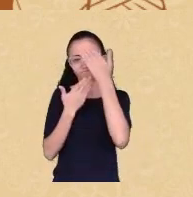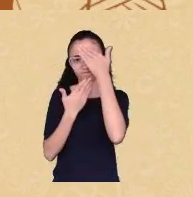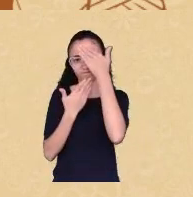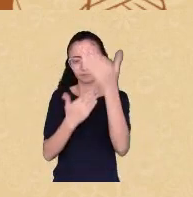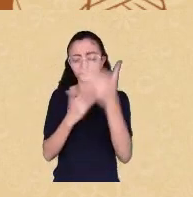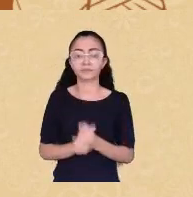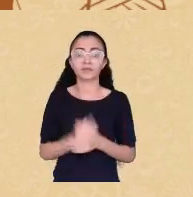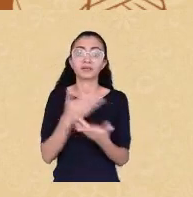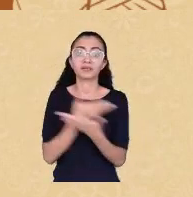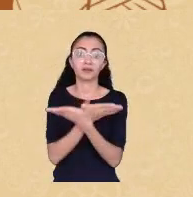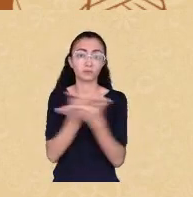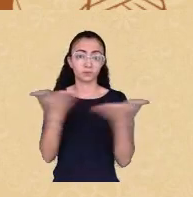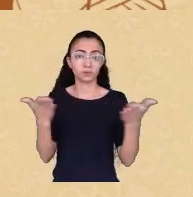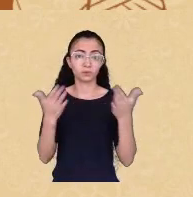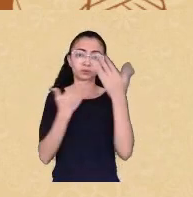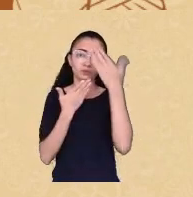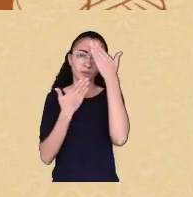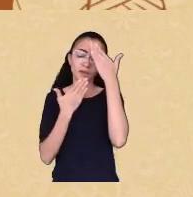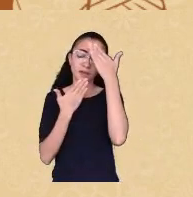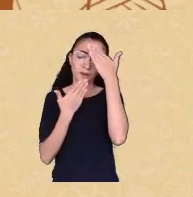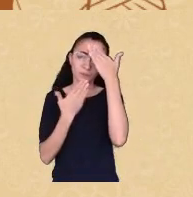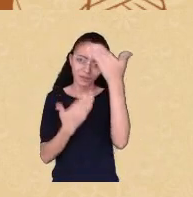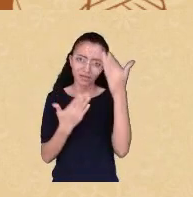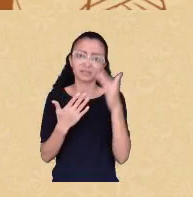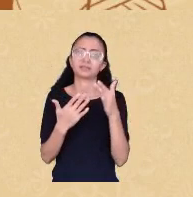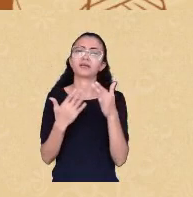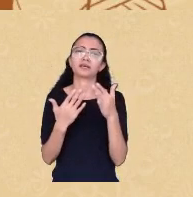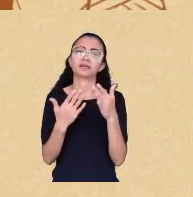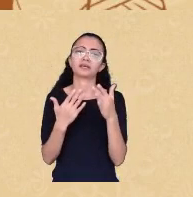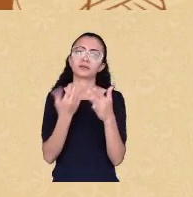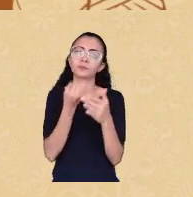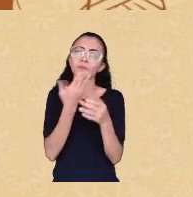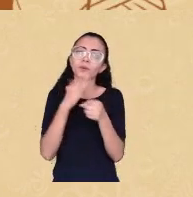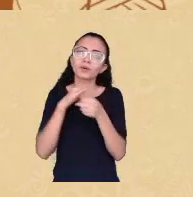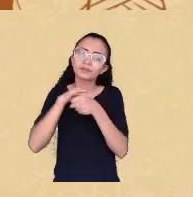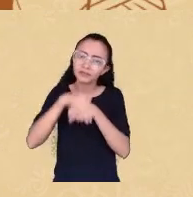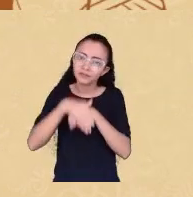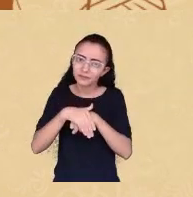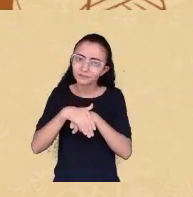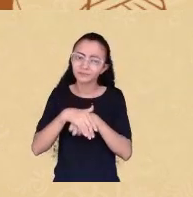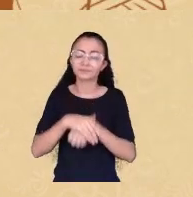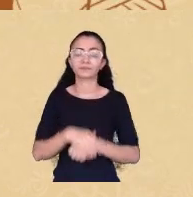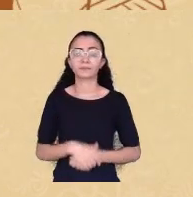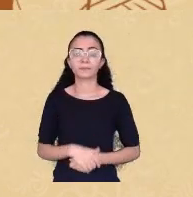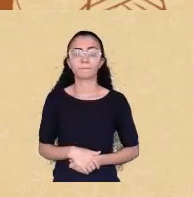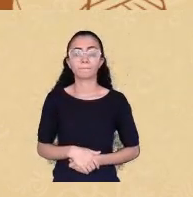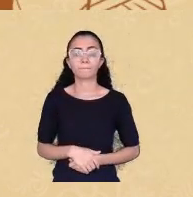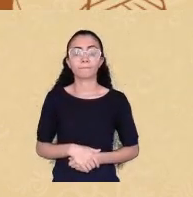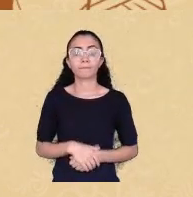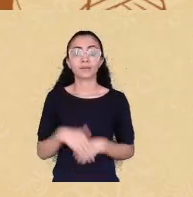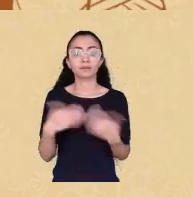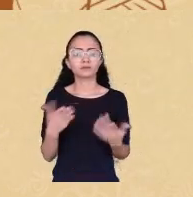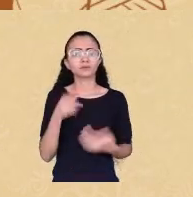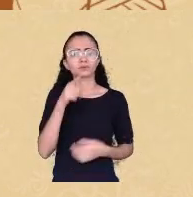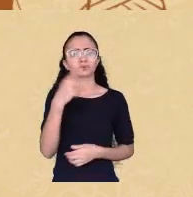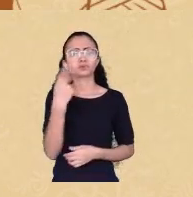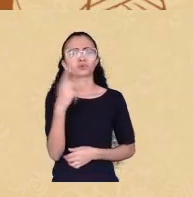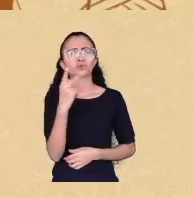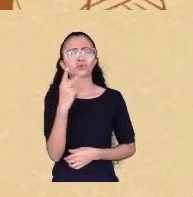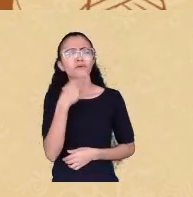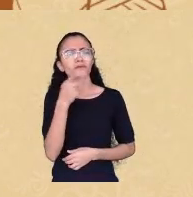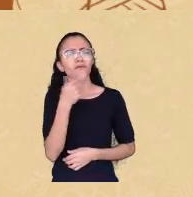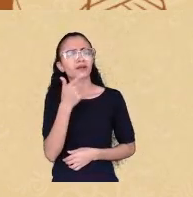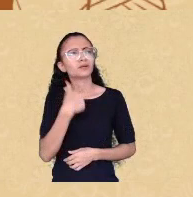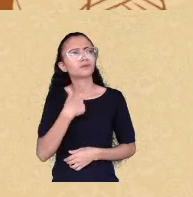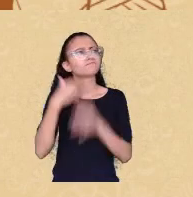todas, todos e todes. Jaqueline, a sua fala me fez pensar em tantas coisas. Não